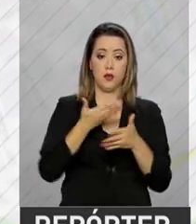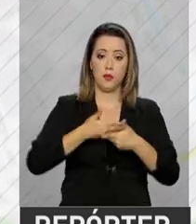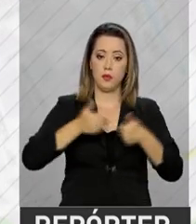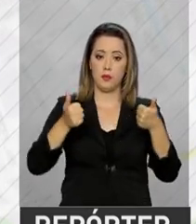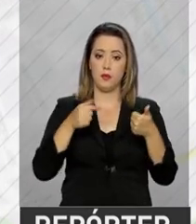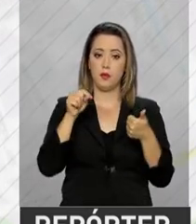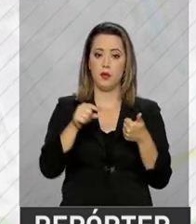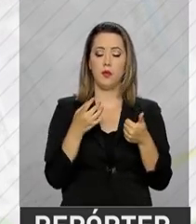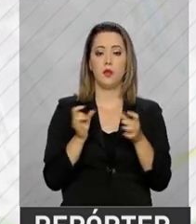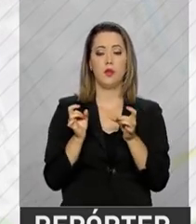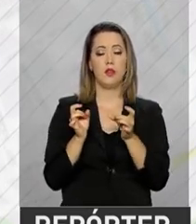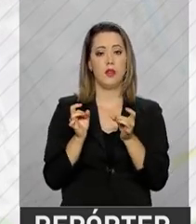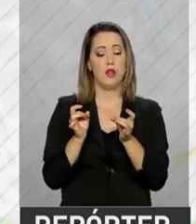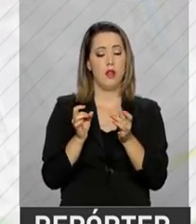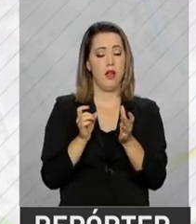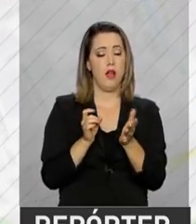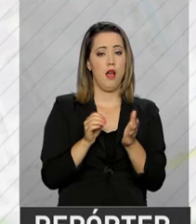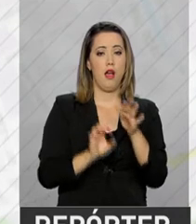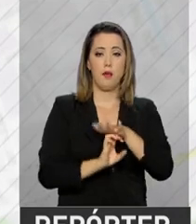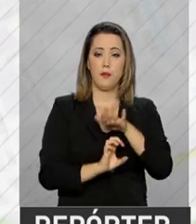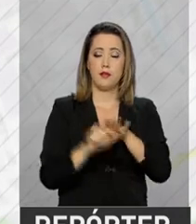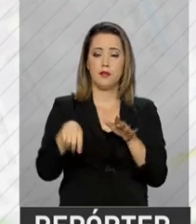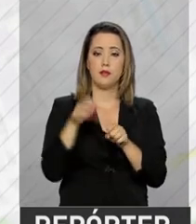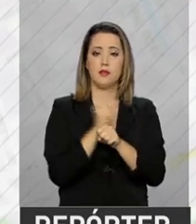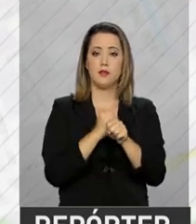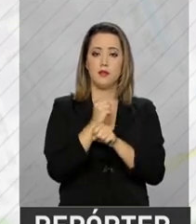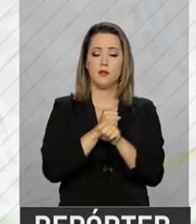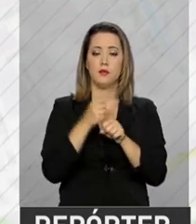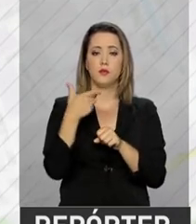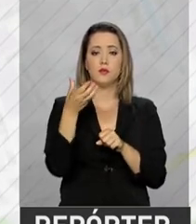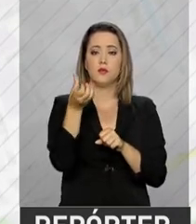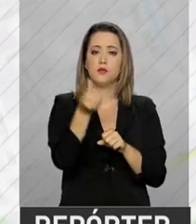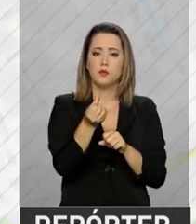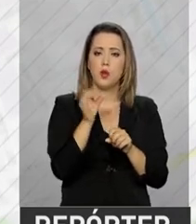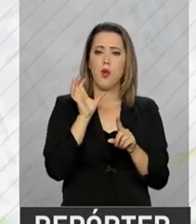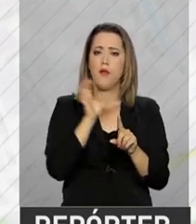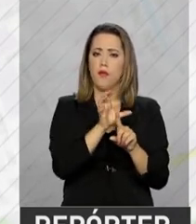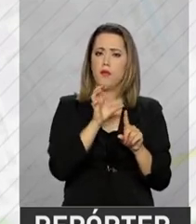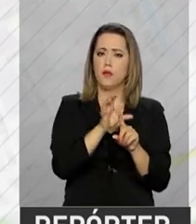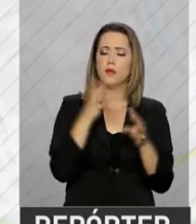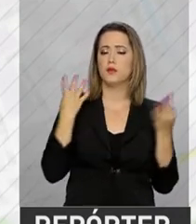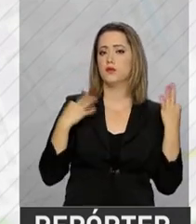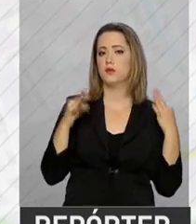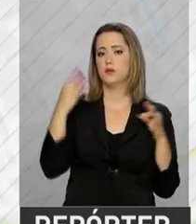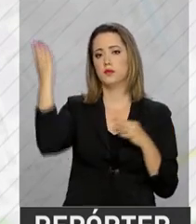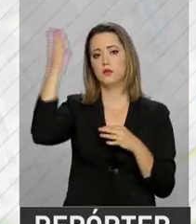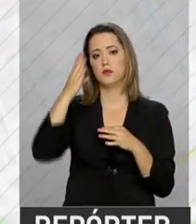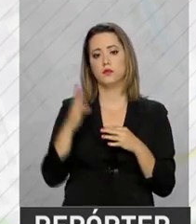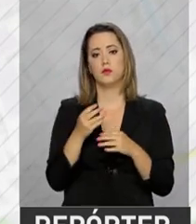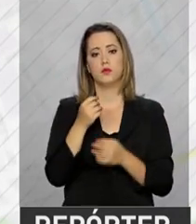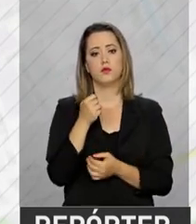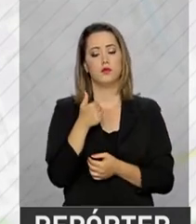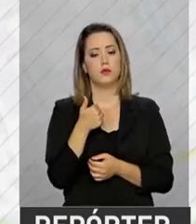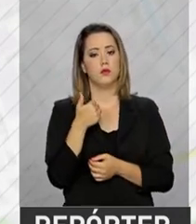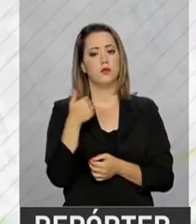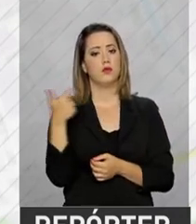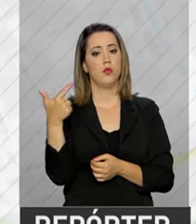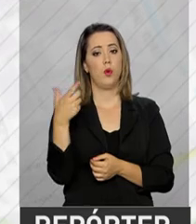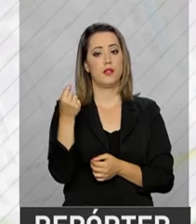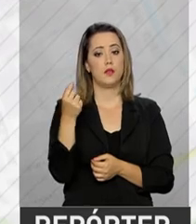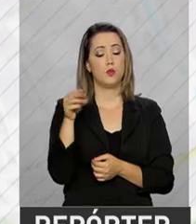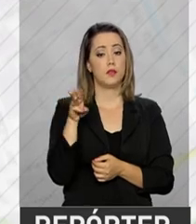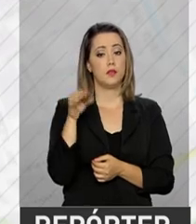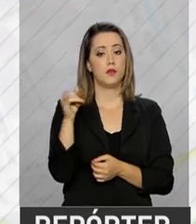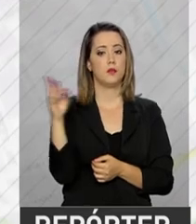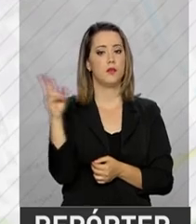este ano em 2016 o impacto econômico direto do turismo no brasil foi de quase 200 bilhões